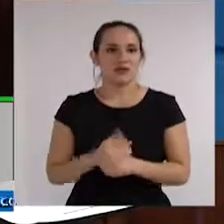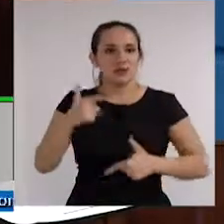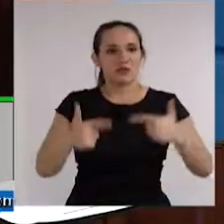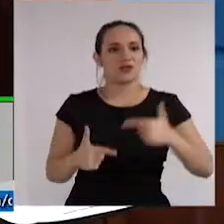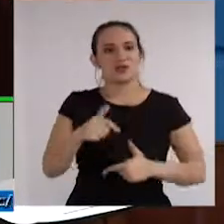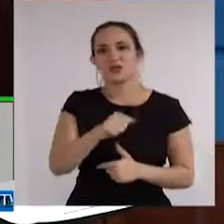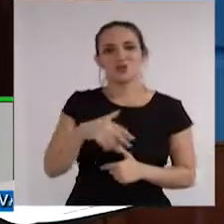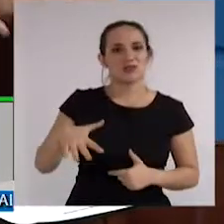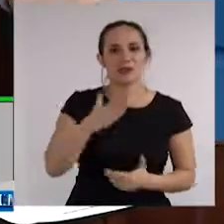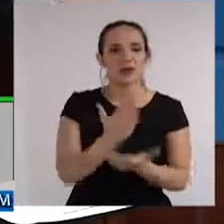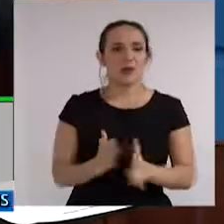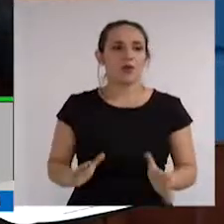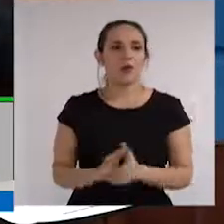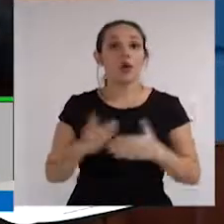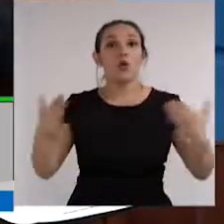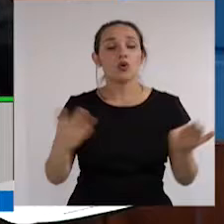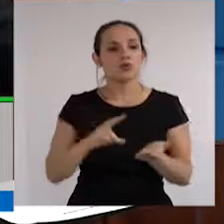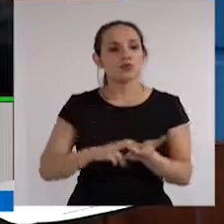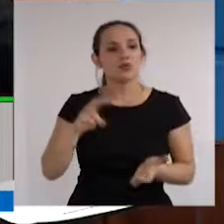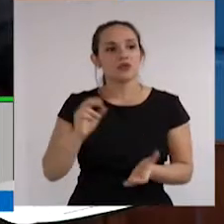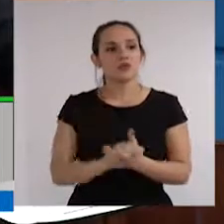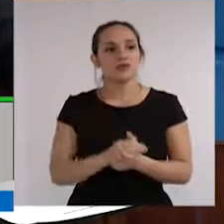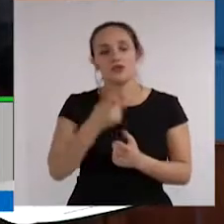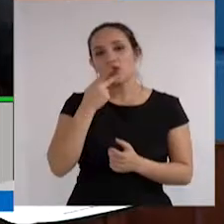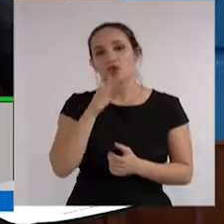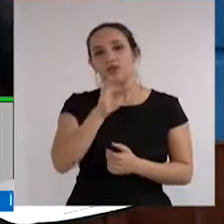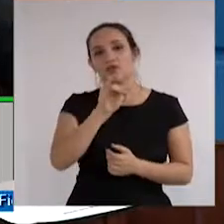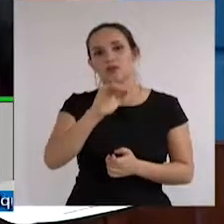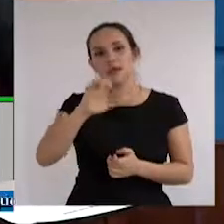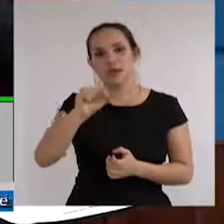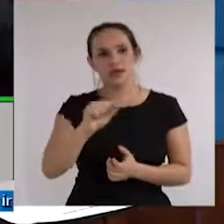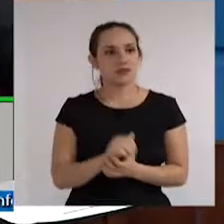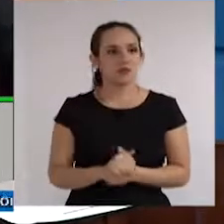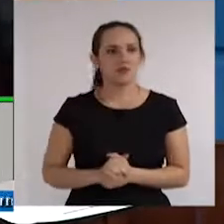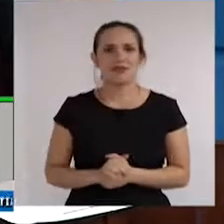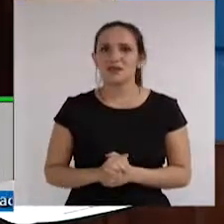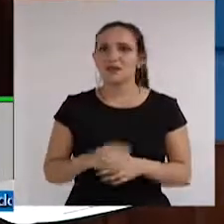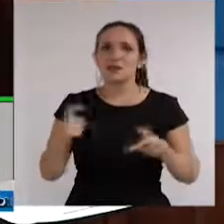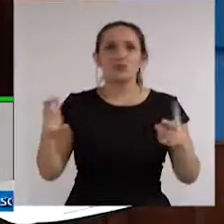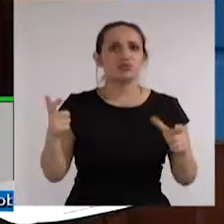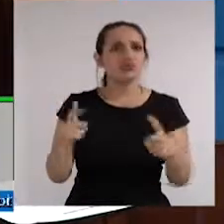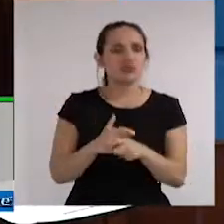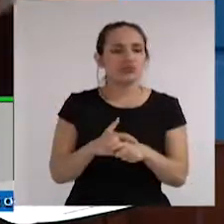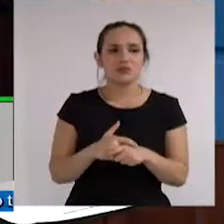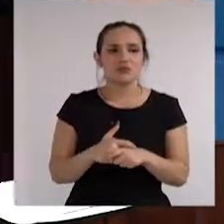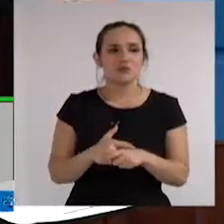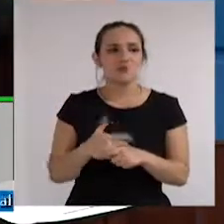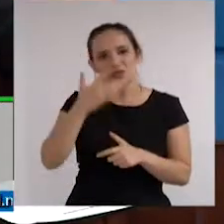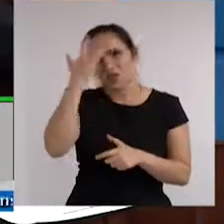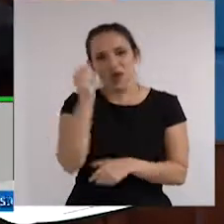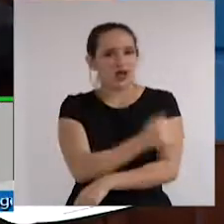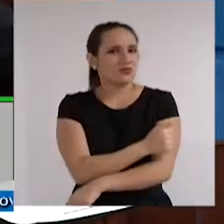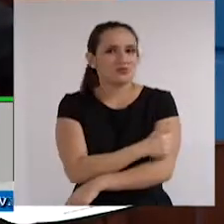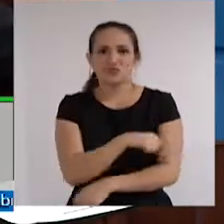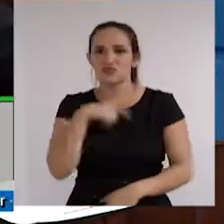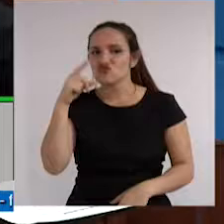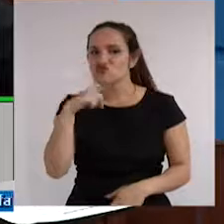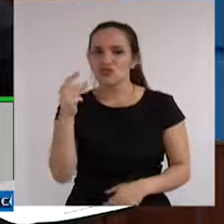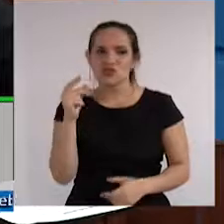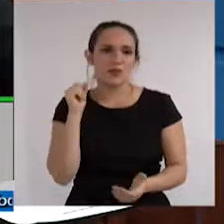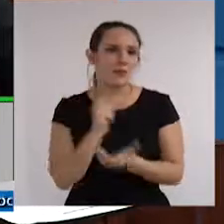Hoje de manhã, no Bom Dia Brasil, falaram do FIES. O quanto que diminuiu o FIES, os estudantes não têm mais financiamento